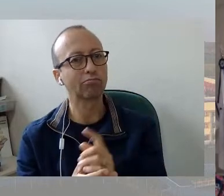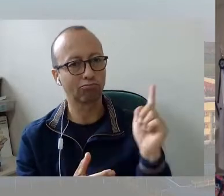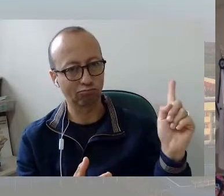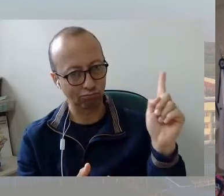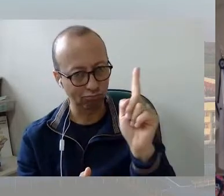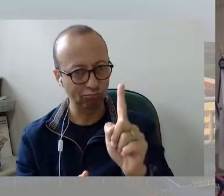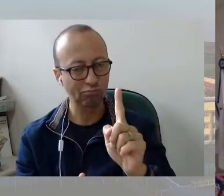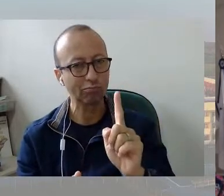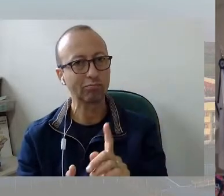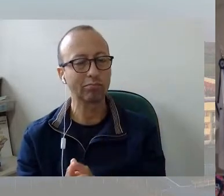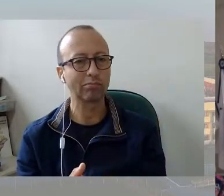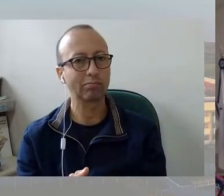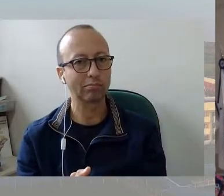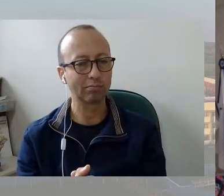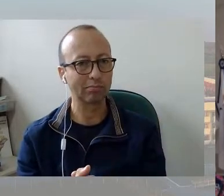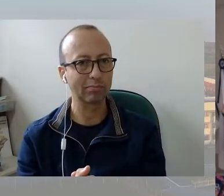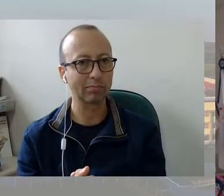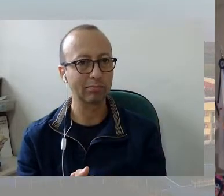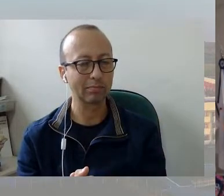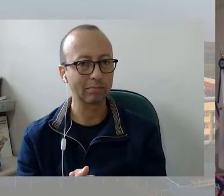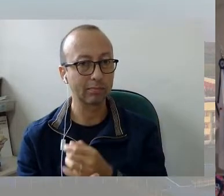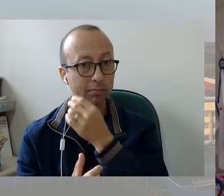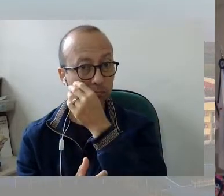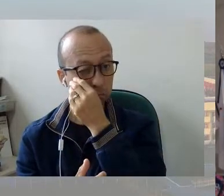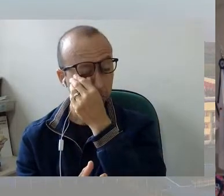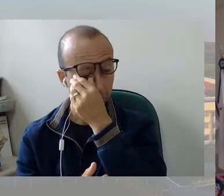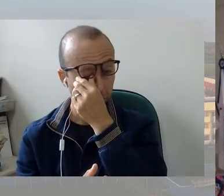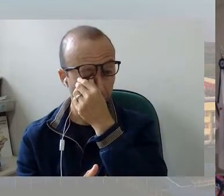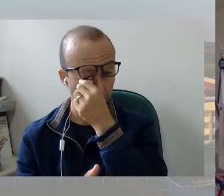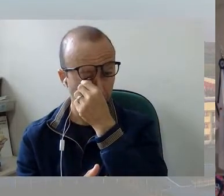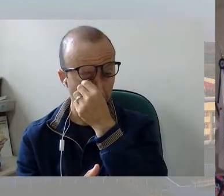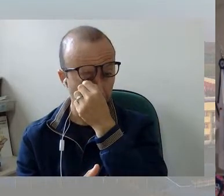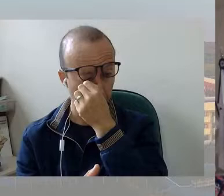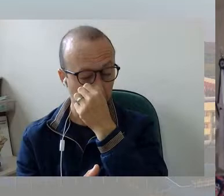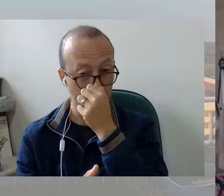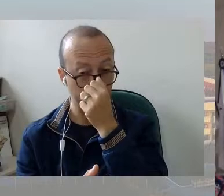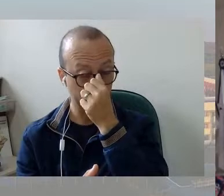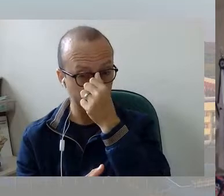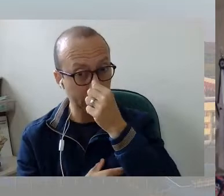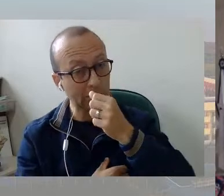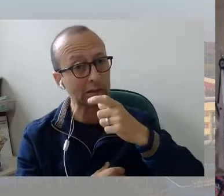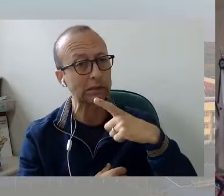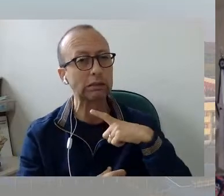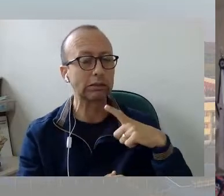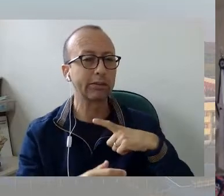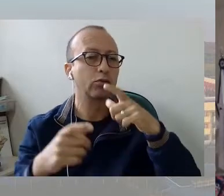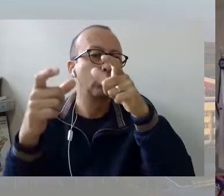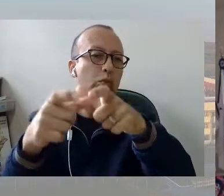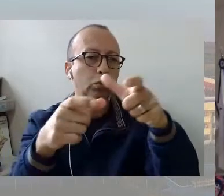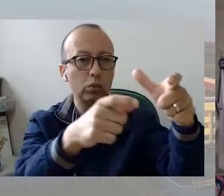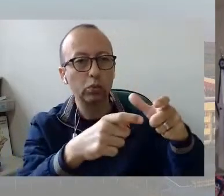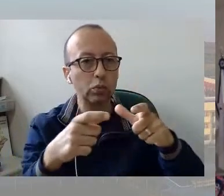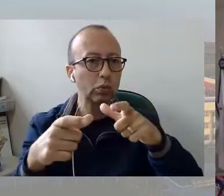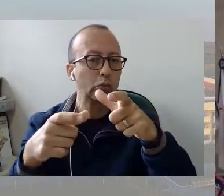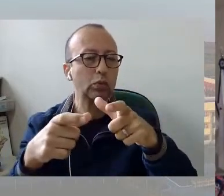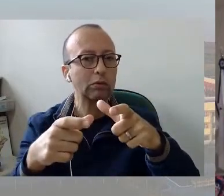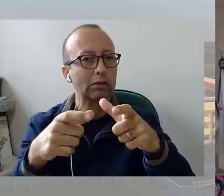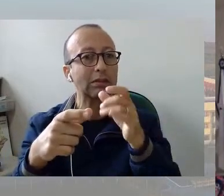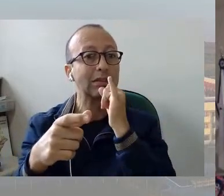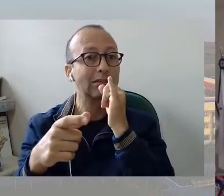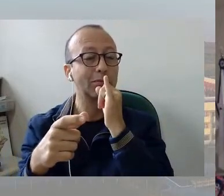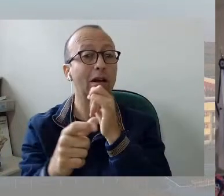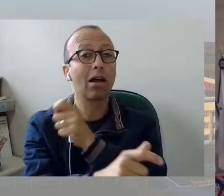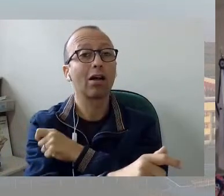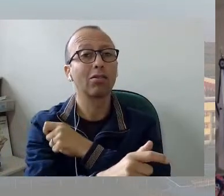eram eventos, eram atividades em diversos espaços e, de repente, não, muitos dos estudantes diziam que não conseguiam nem